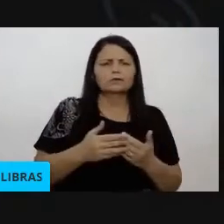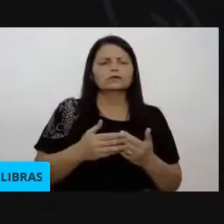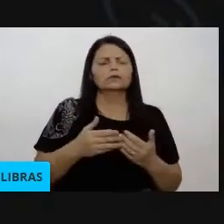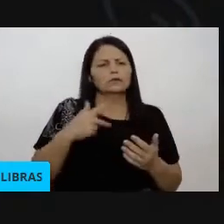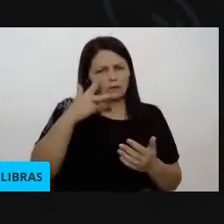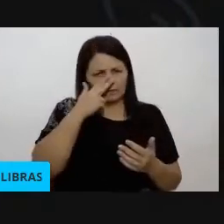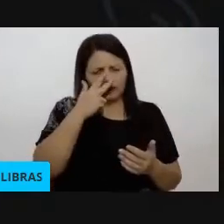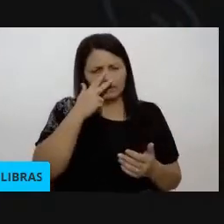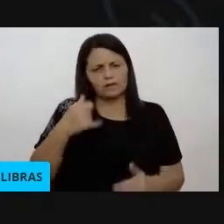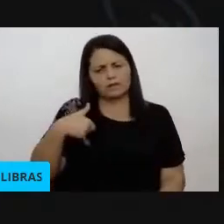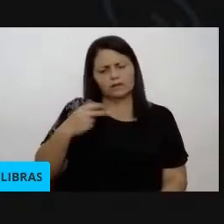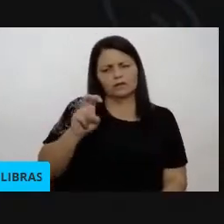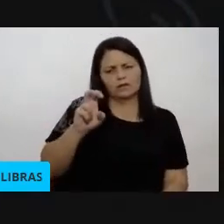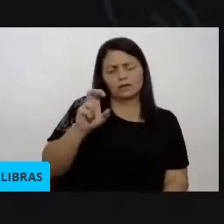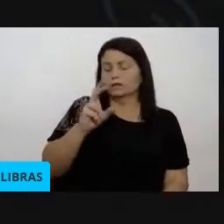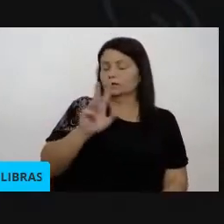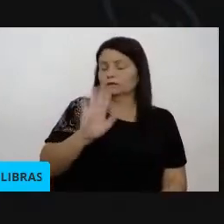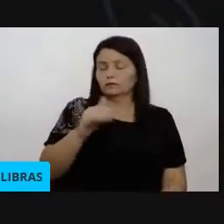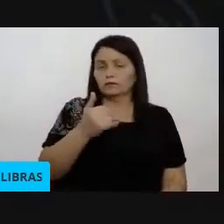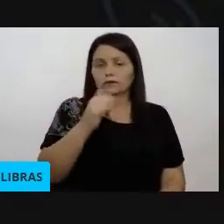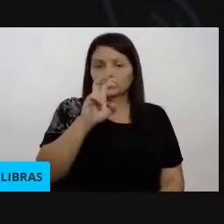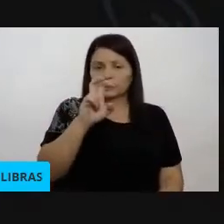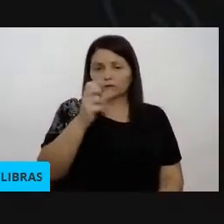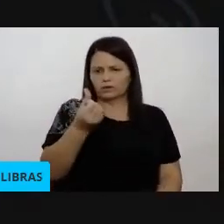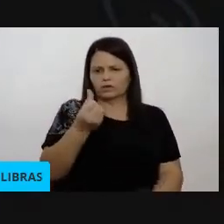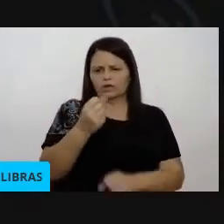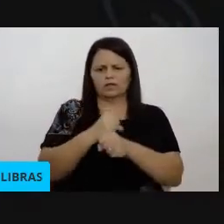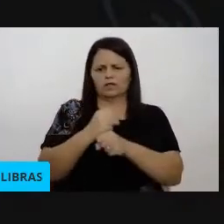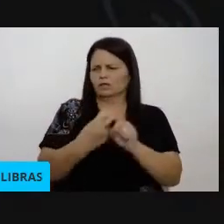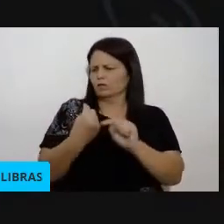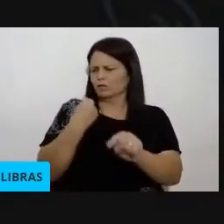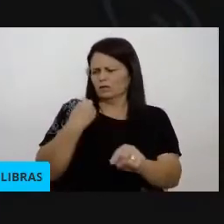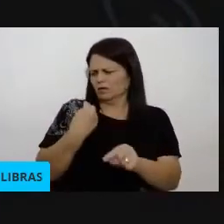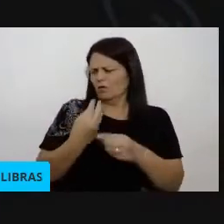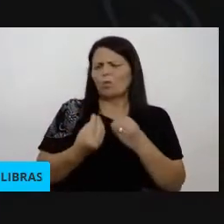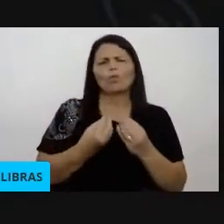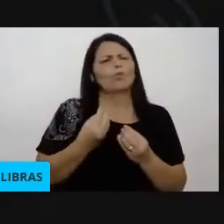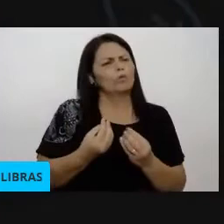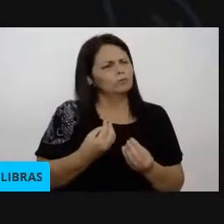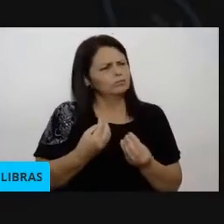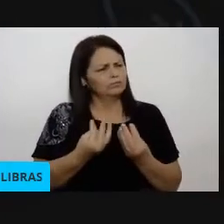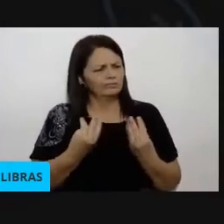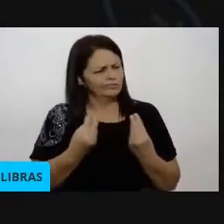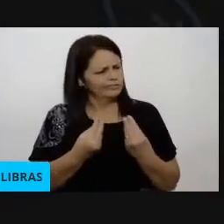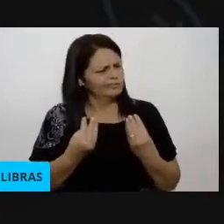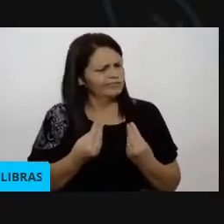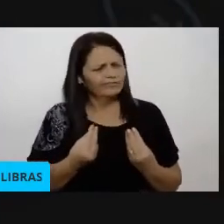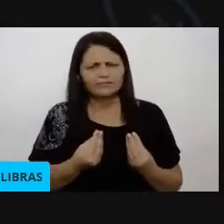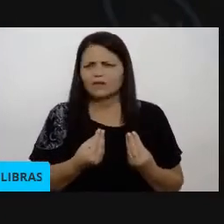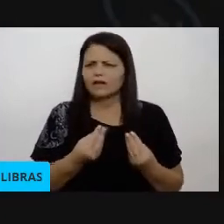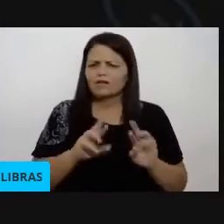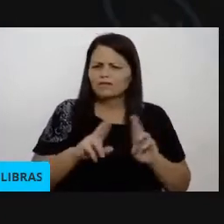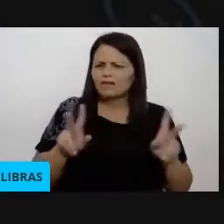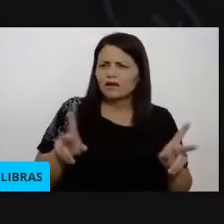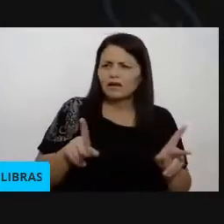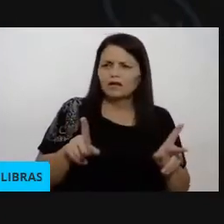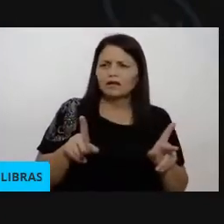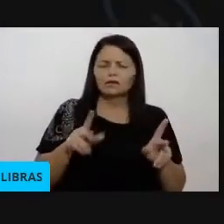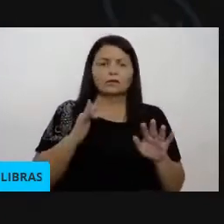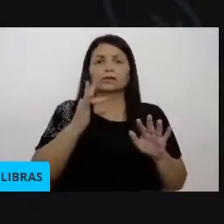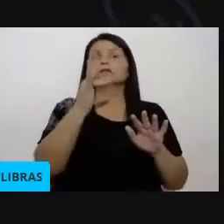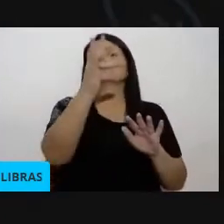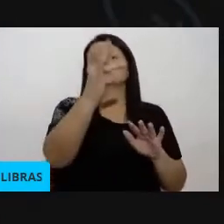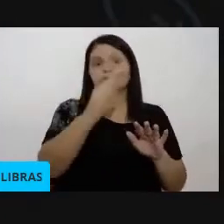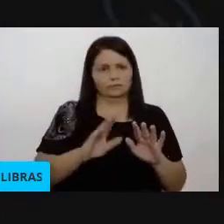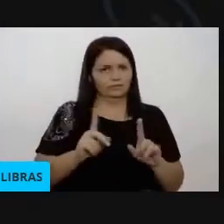provavelmente com 5, 6 anos, você vai olhar para trás e vai questionar o próprio diagnóstico ou os próprios sintomas. Isso não vai acontecer lá para frente